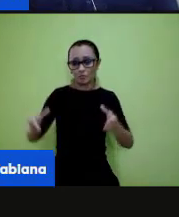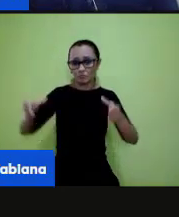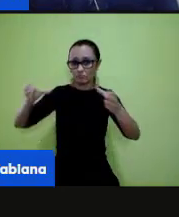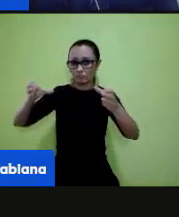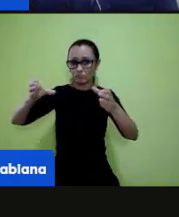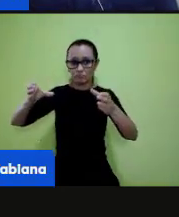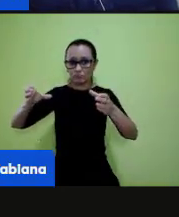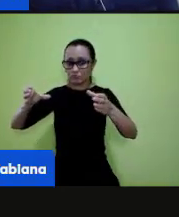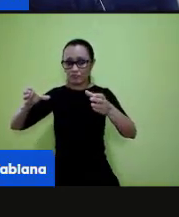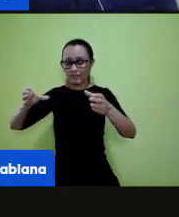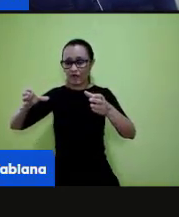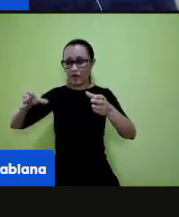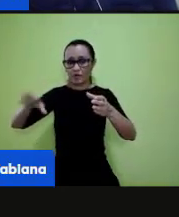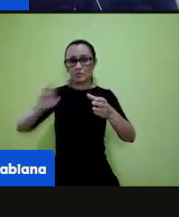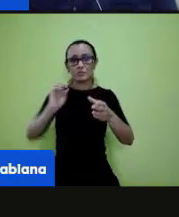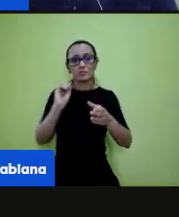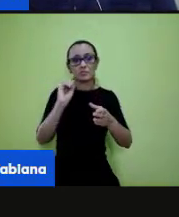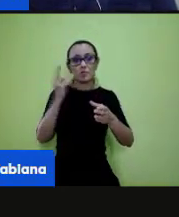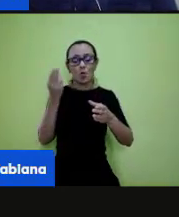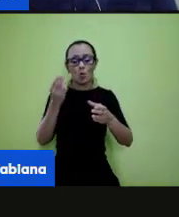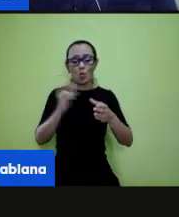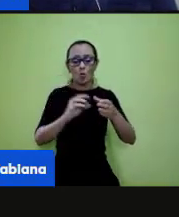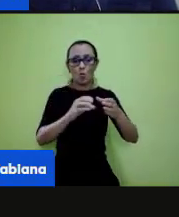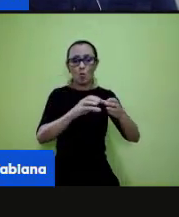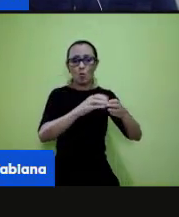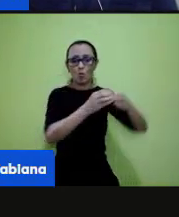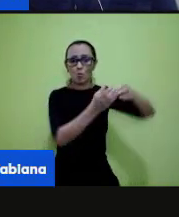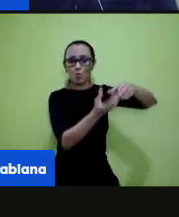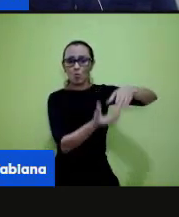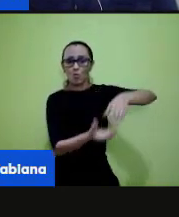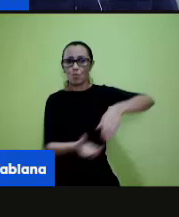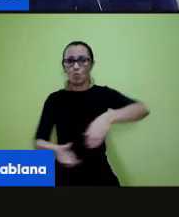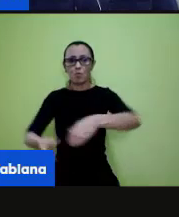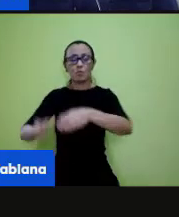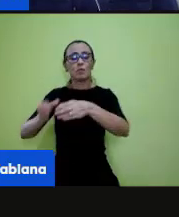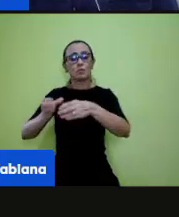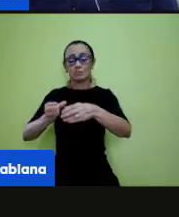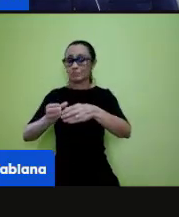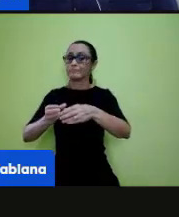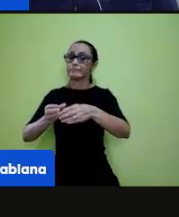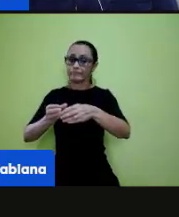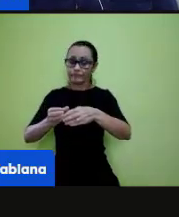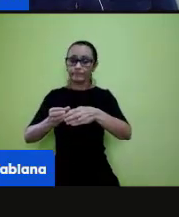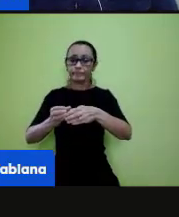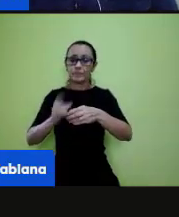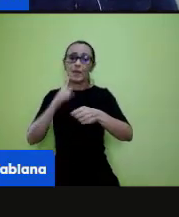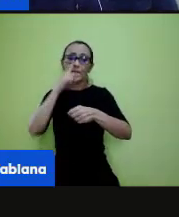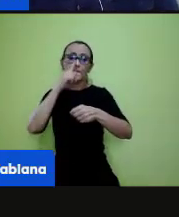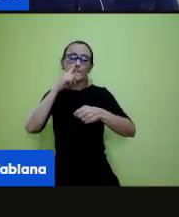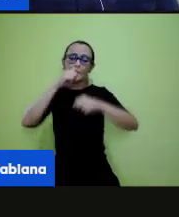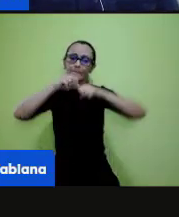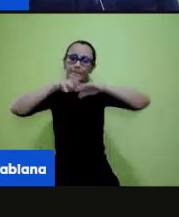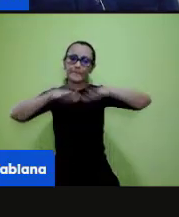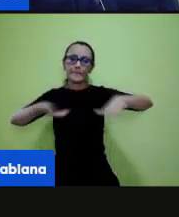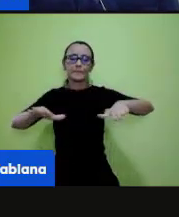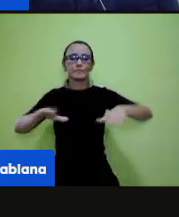fazer a reinfestação de outro local, no caso. É importante entender que o tratamento larvicida,